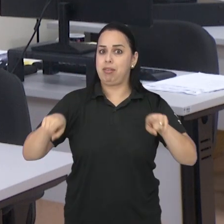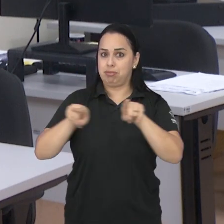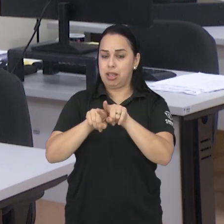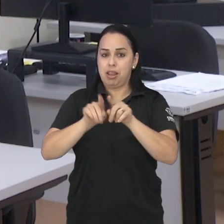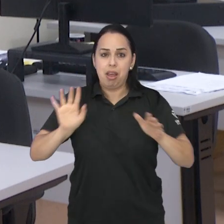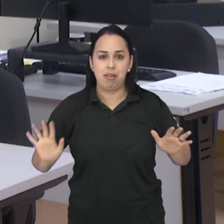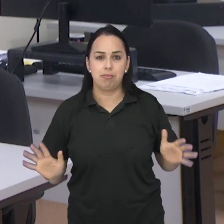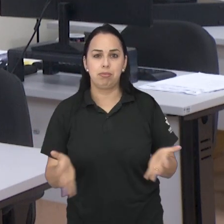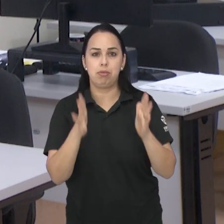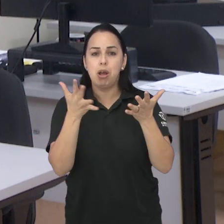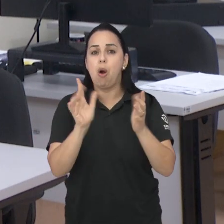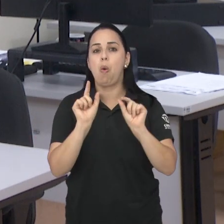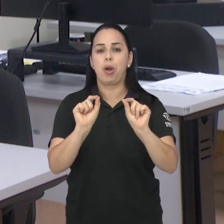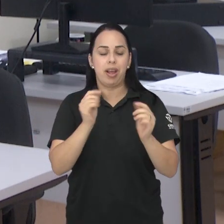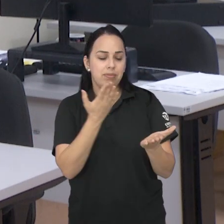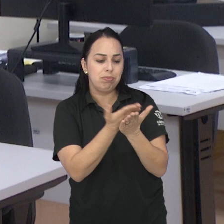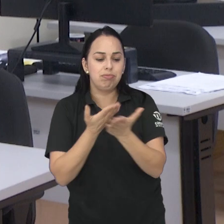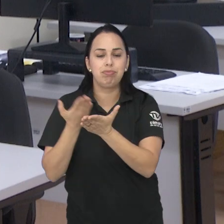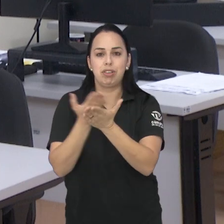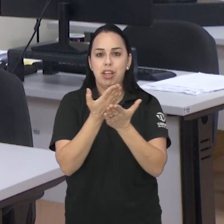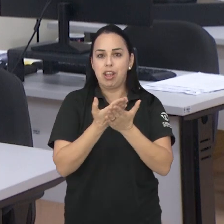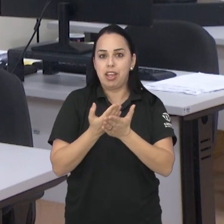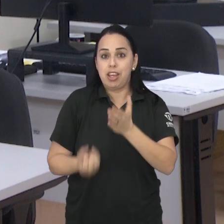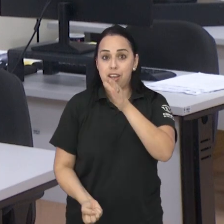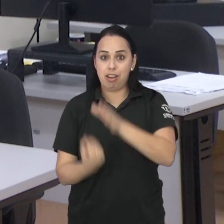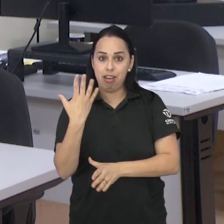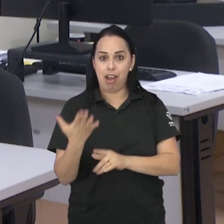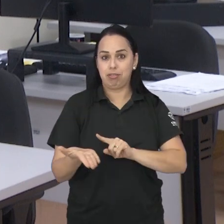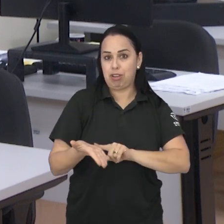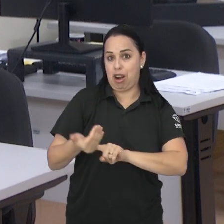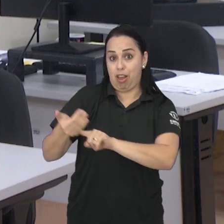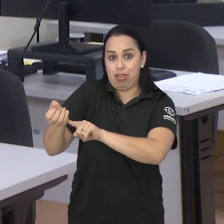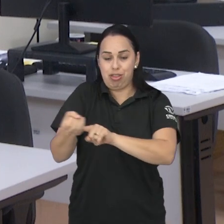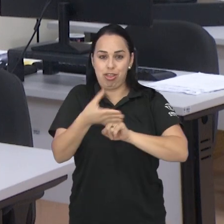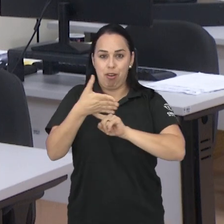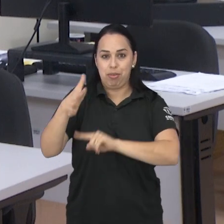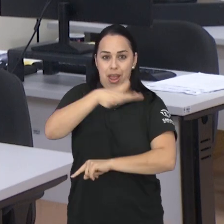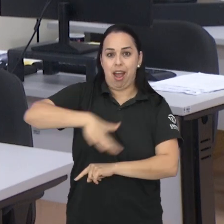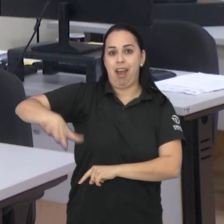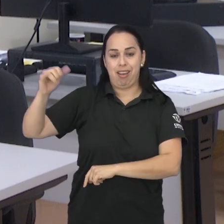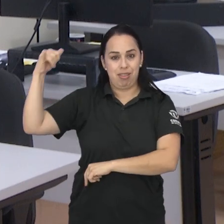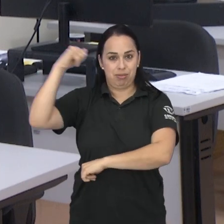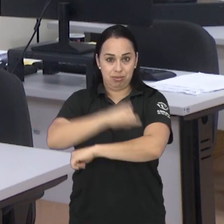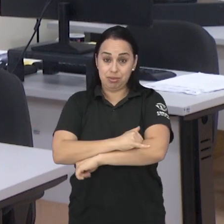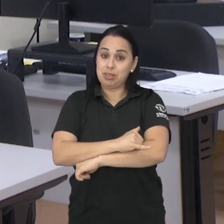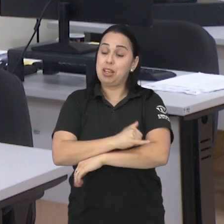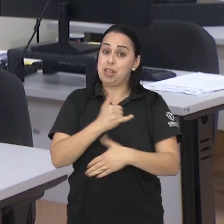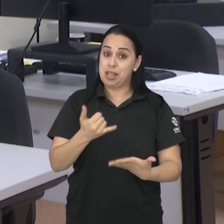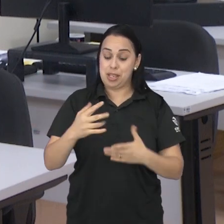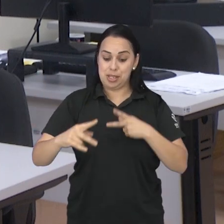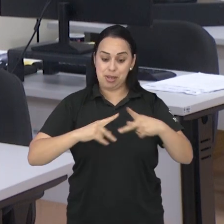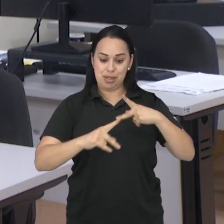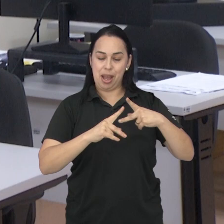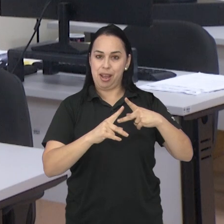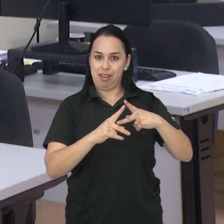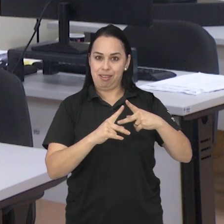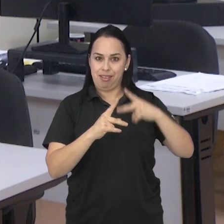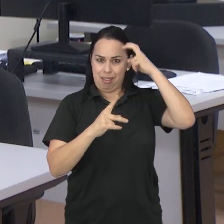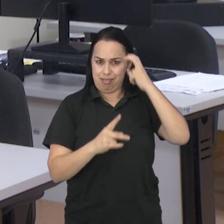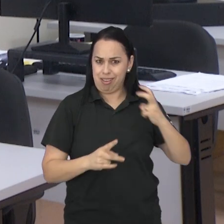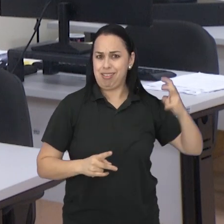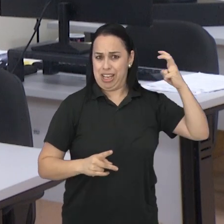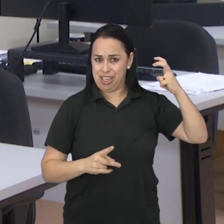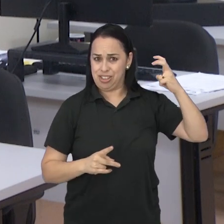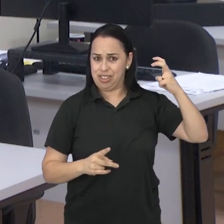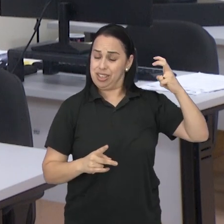O objetivo é fomentar estudos e desenvolver novas tecnologias para o setor aeroespacial. E como São José